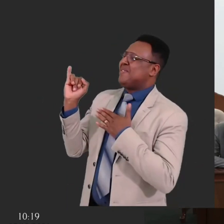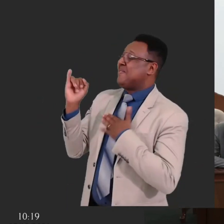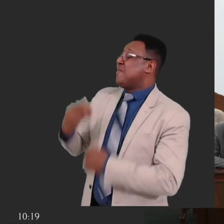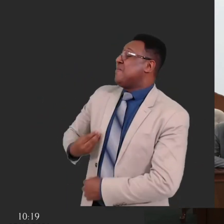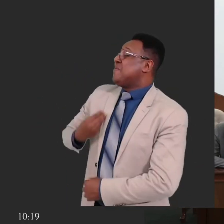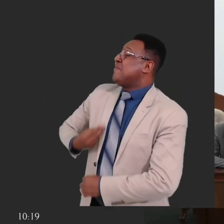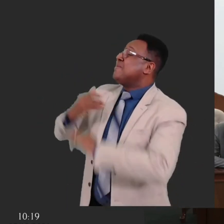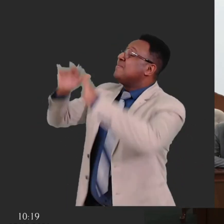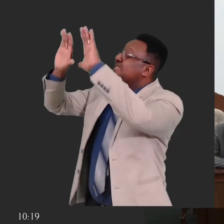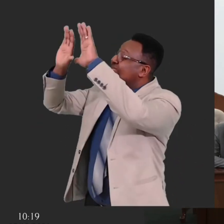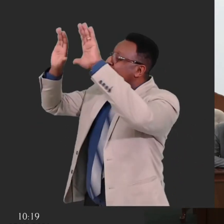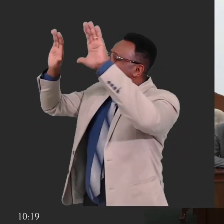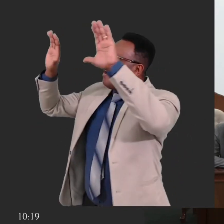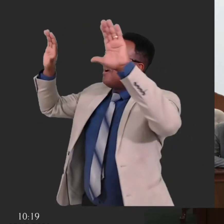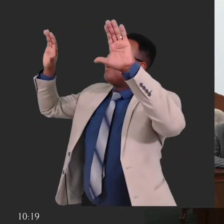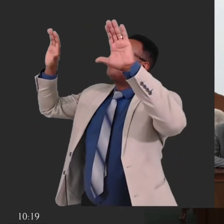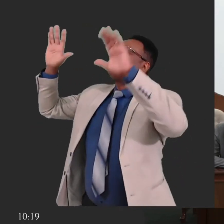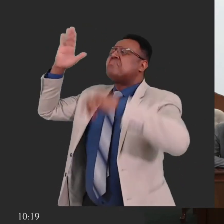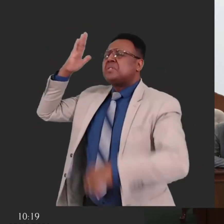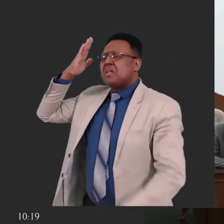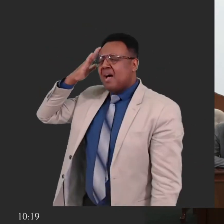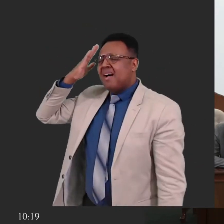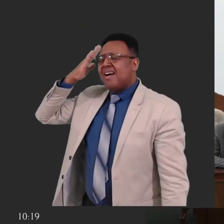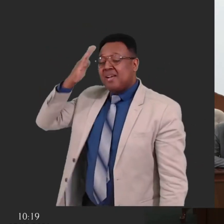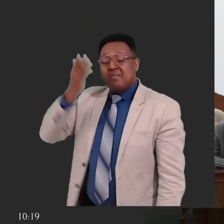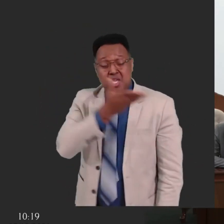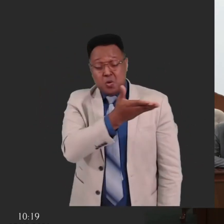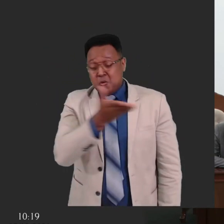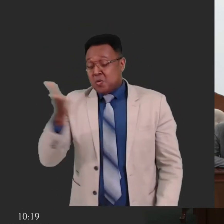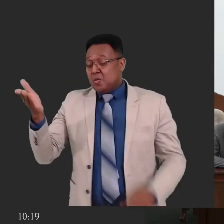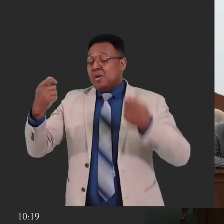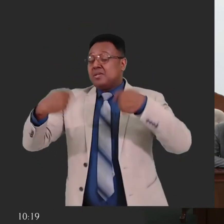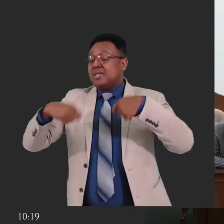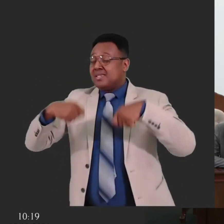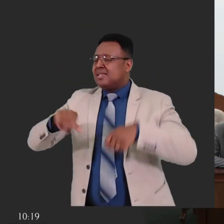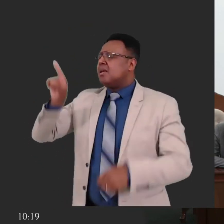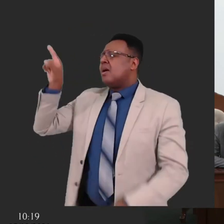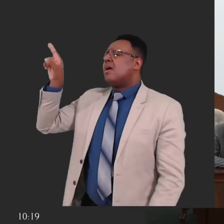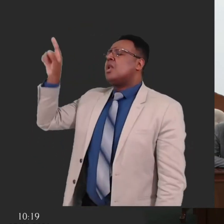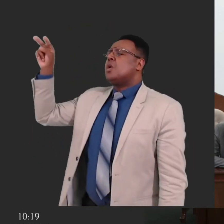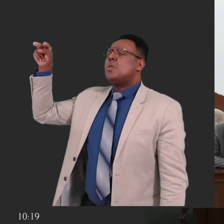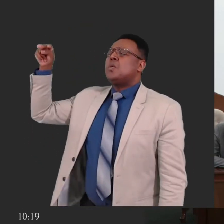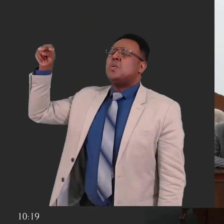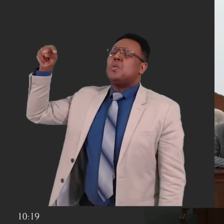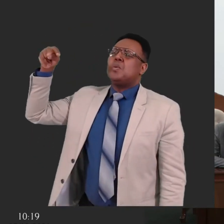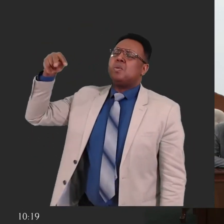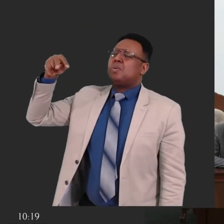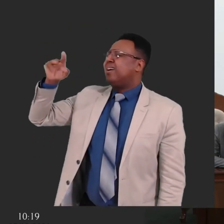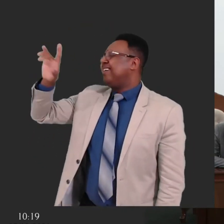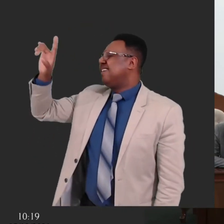vós precisais antes que vós pensais. Olha o teu nome, Senhor, tu és um